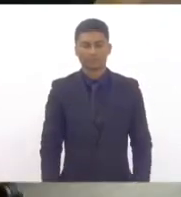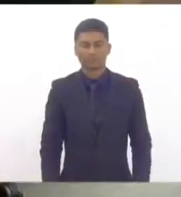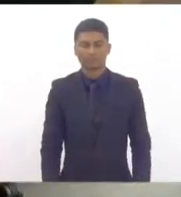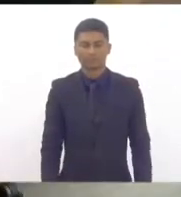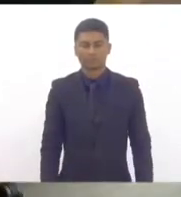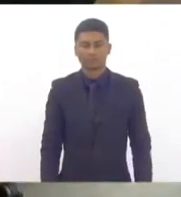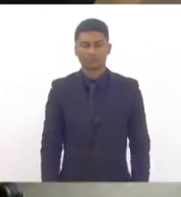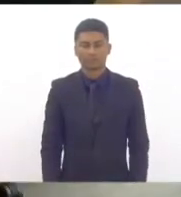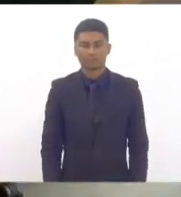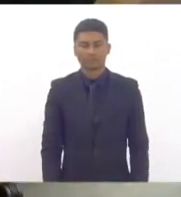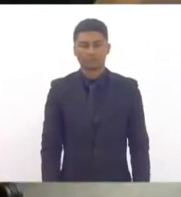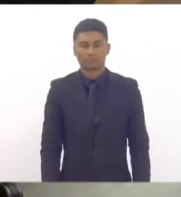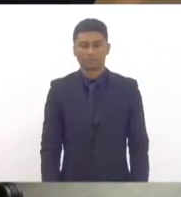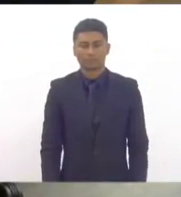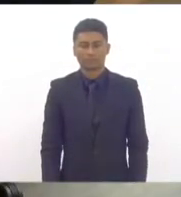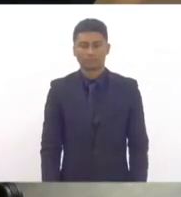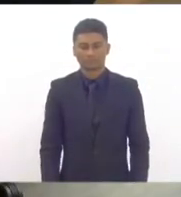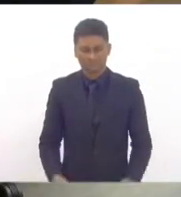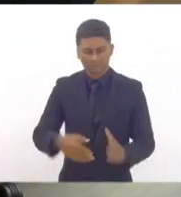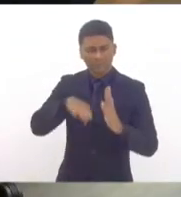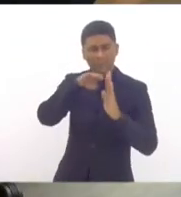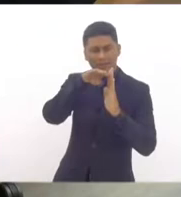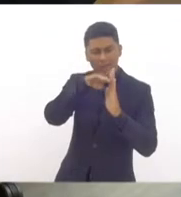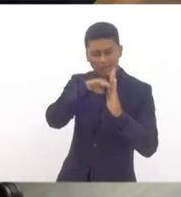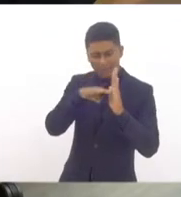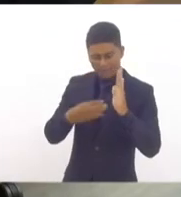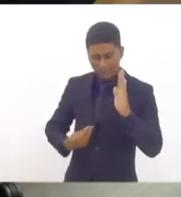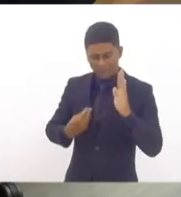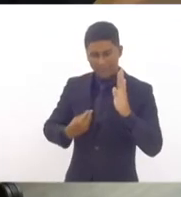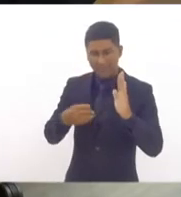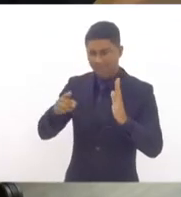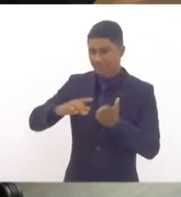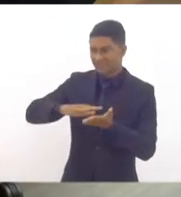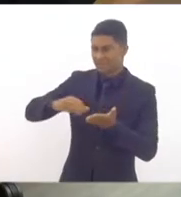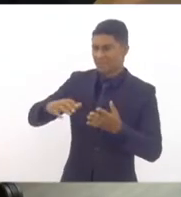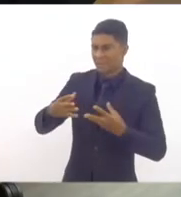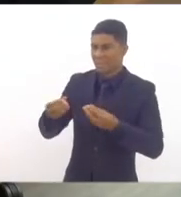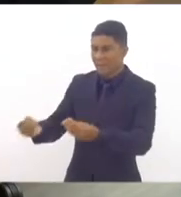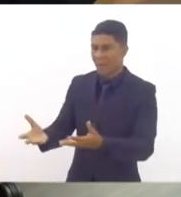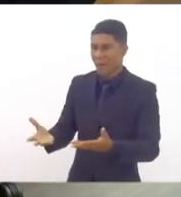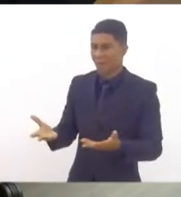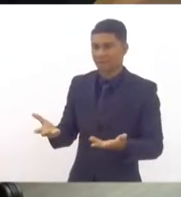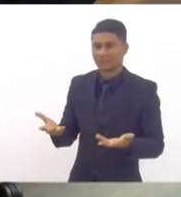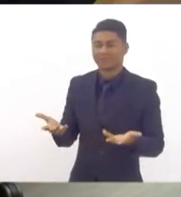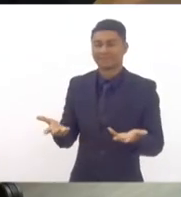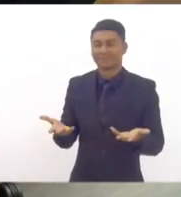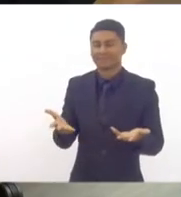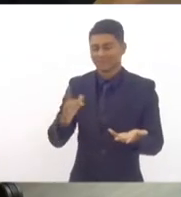Você tirou a lista de presença aqui, Patrícia, mas tudo bem, eu tenho outro.